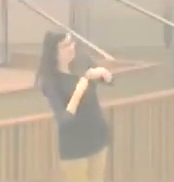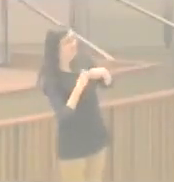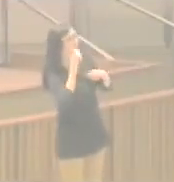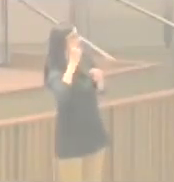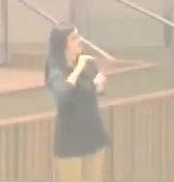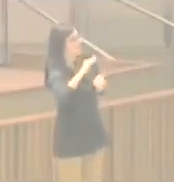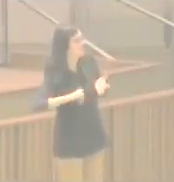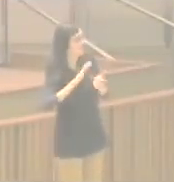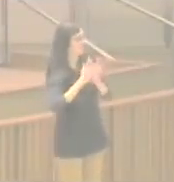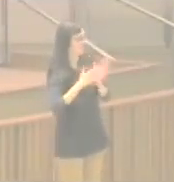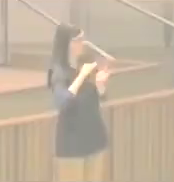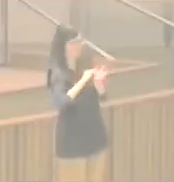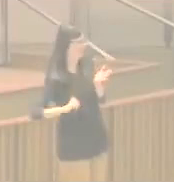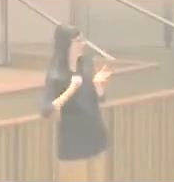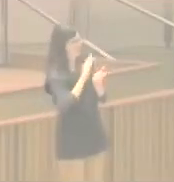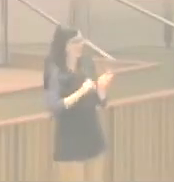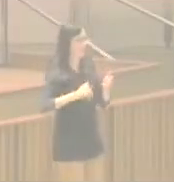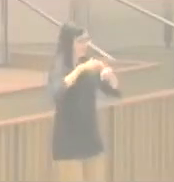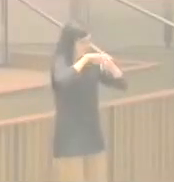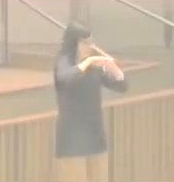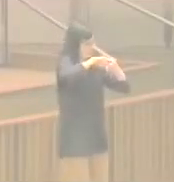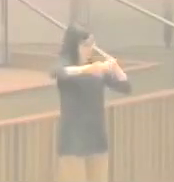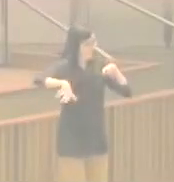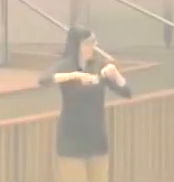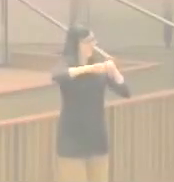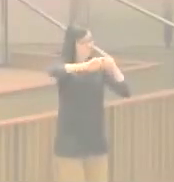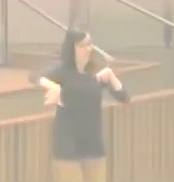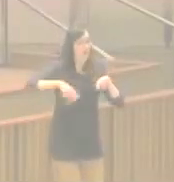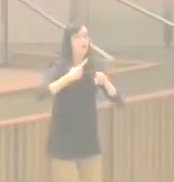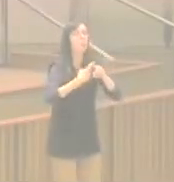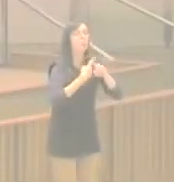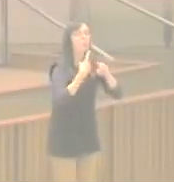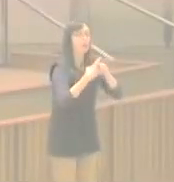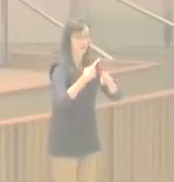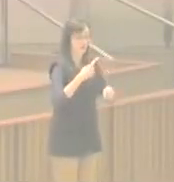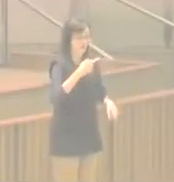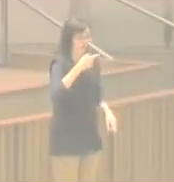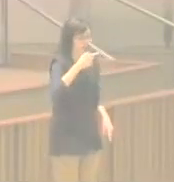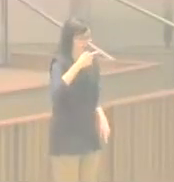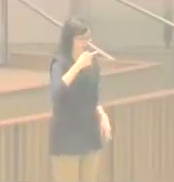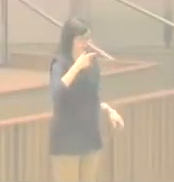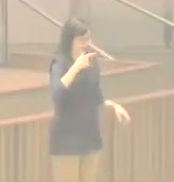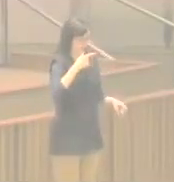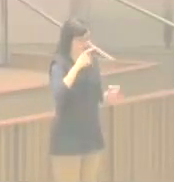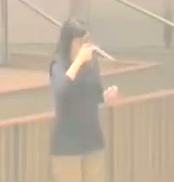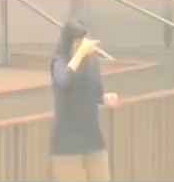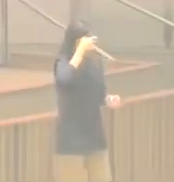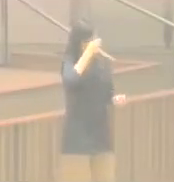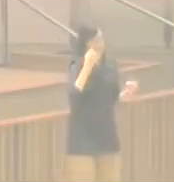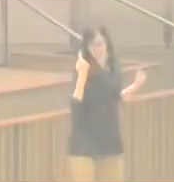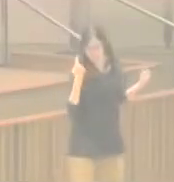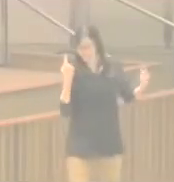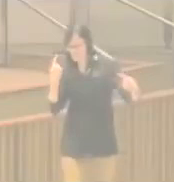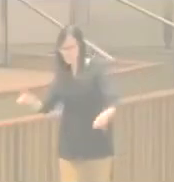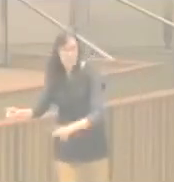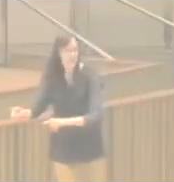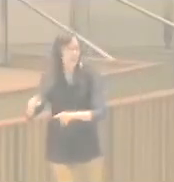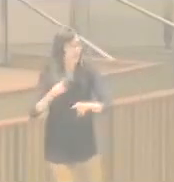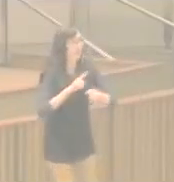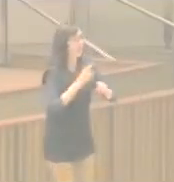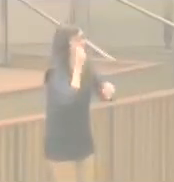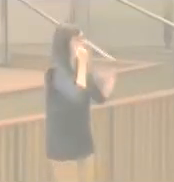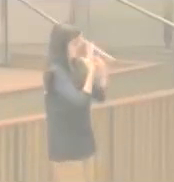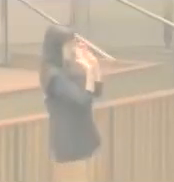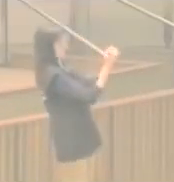tudo para que todo o poder de Satanás esteja sob o domínio da tua